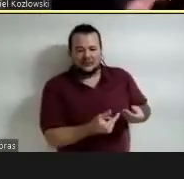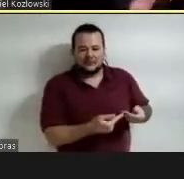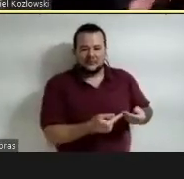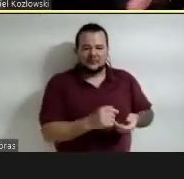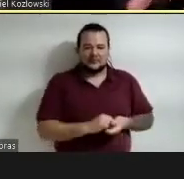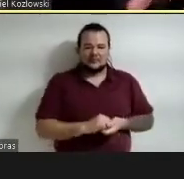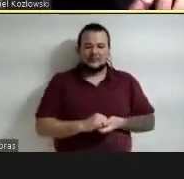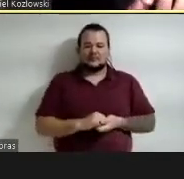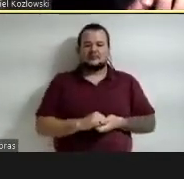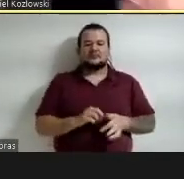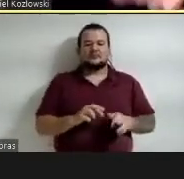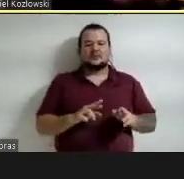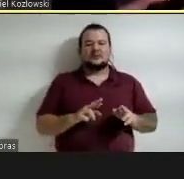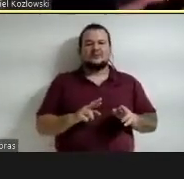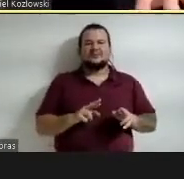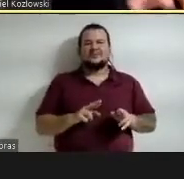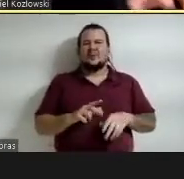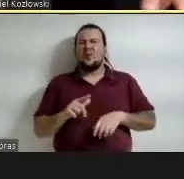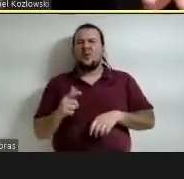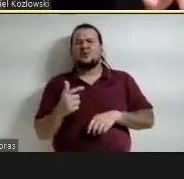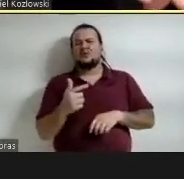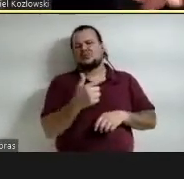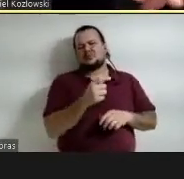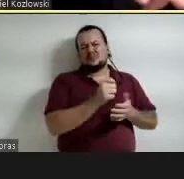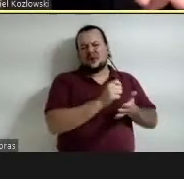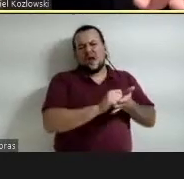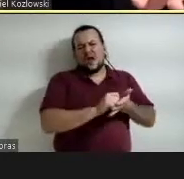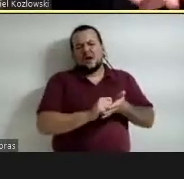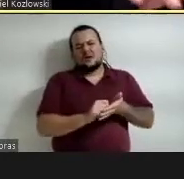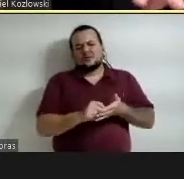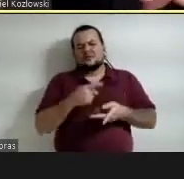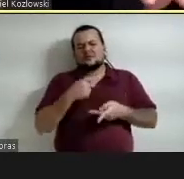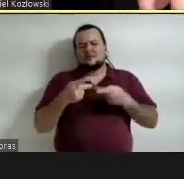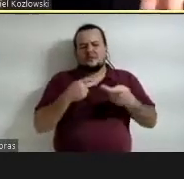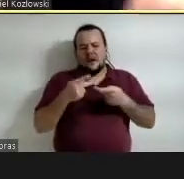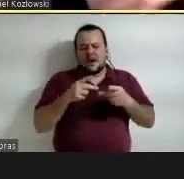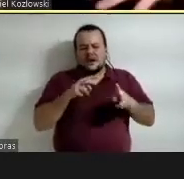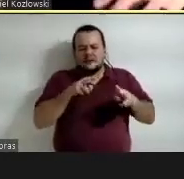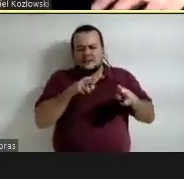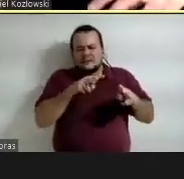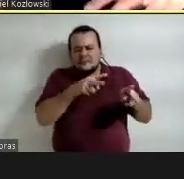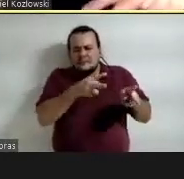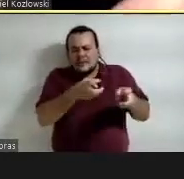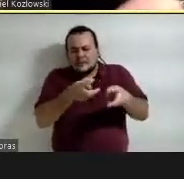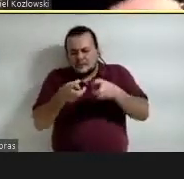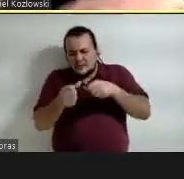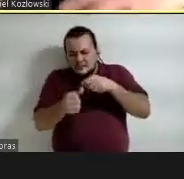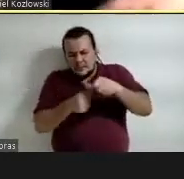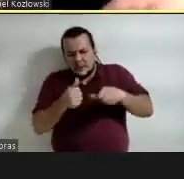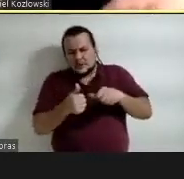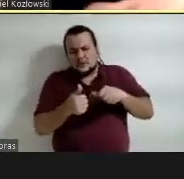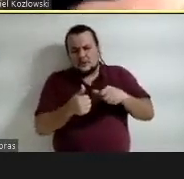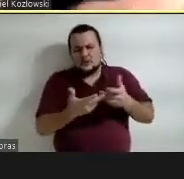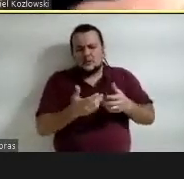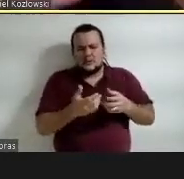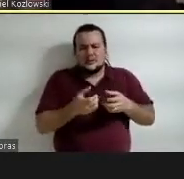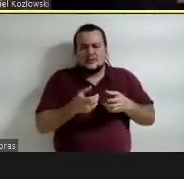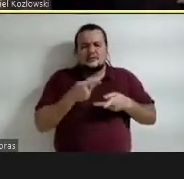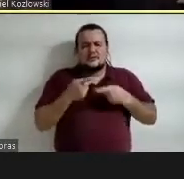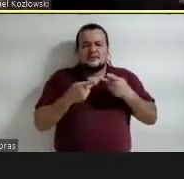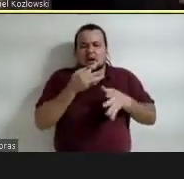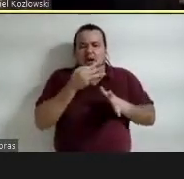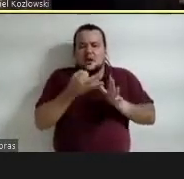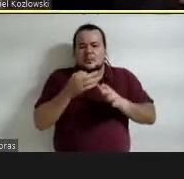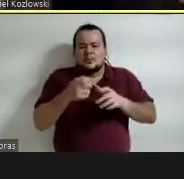diversos outros autores, olhando para essas transformações na mudança de século, sugerem a expansão das redes econômicas, que esse é o momento